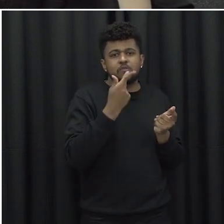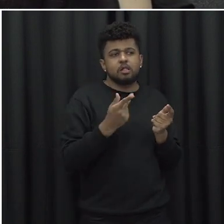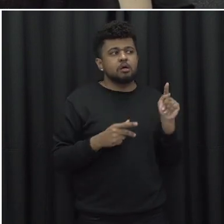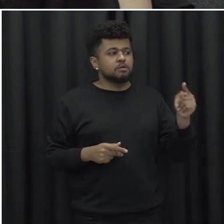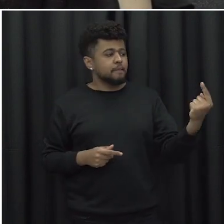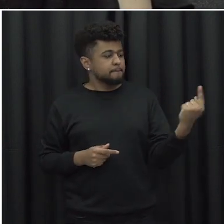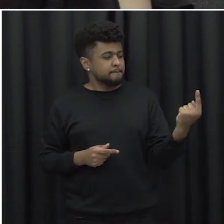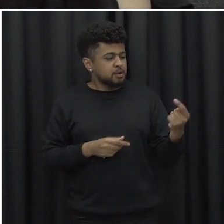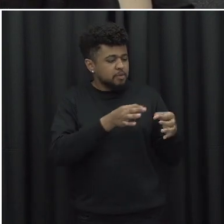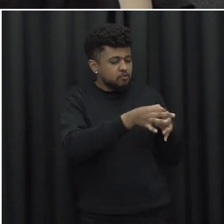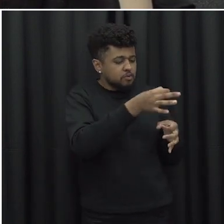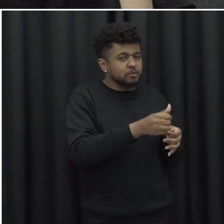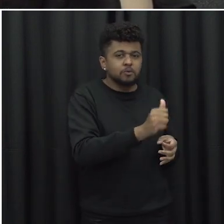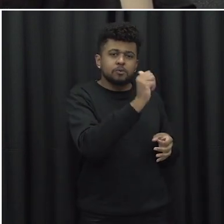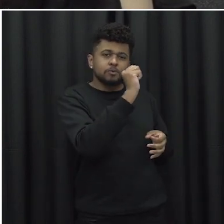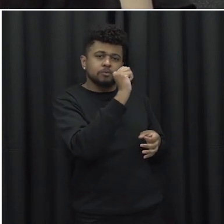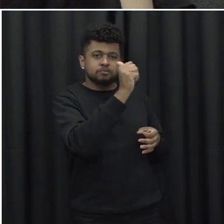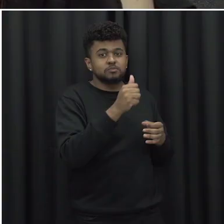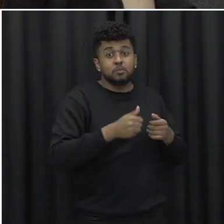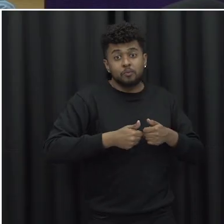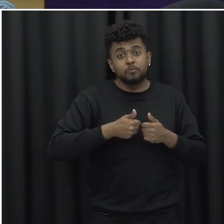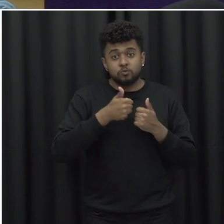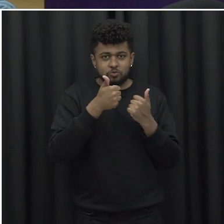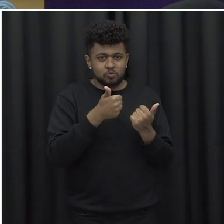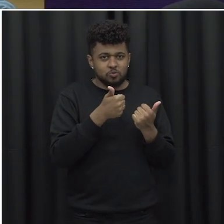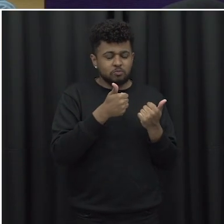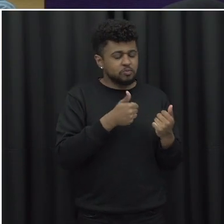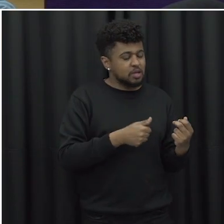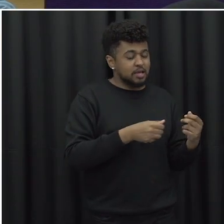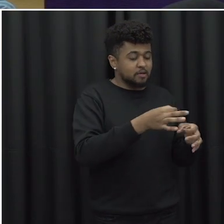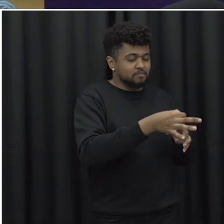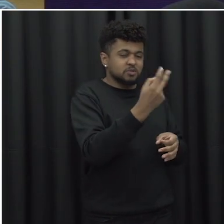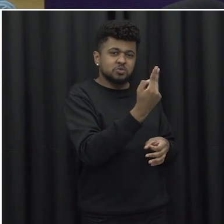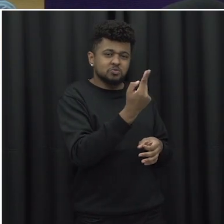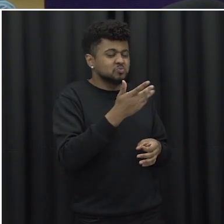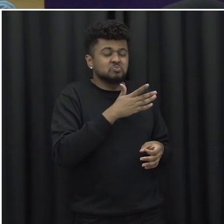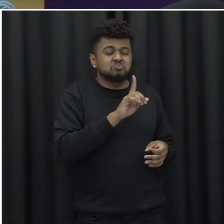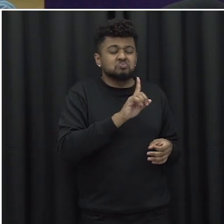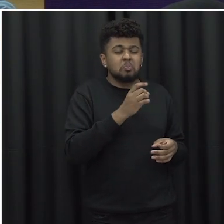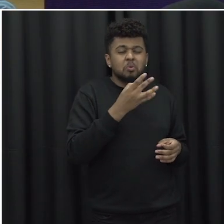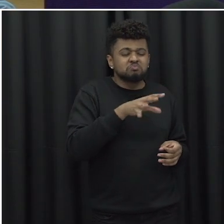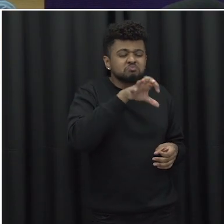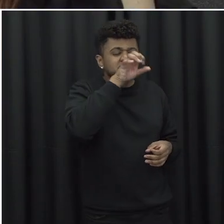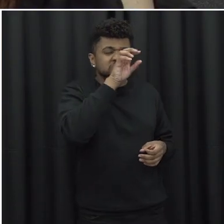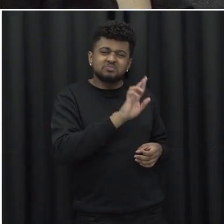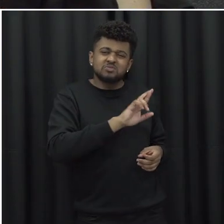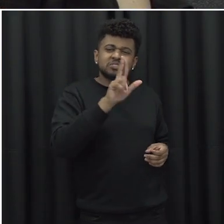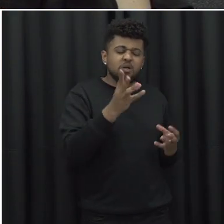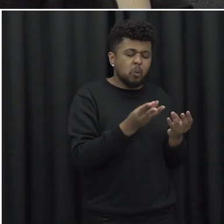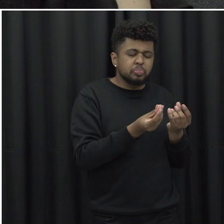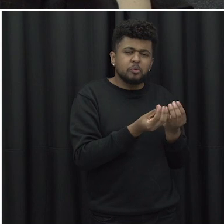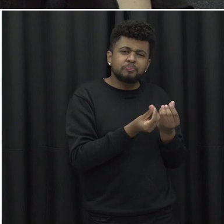acaba falando, o primeiro frasco que eu tomei funcionou. Já no segundo frasco, além do cheiro ser diferente,